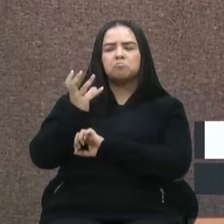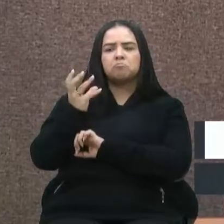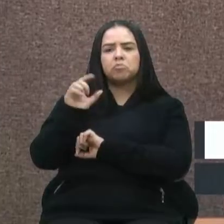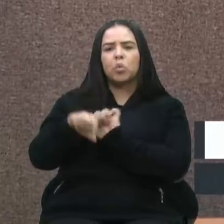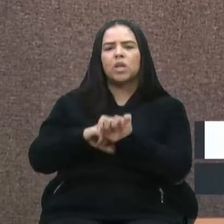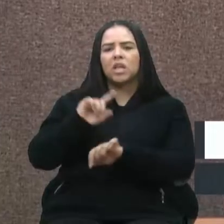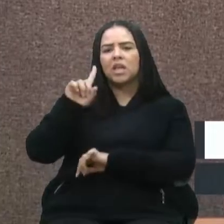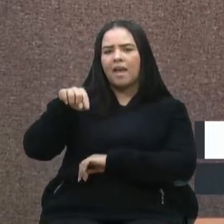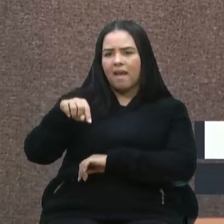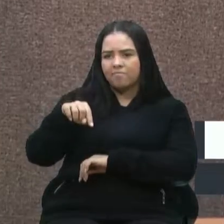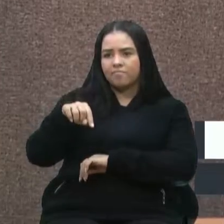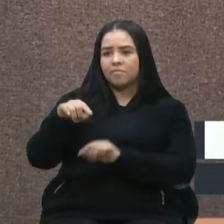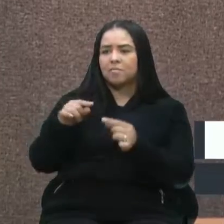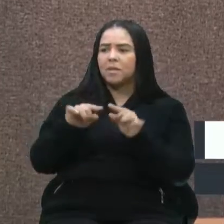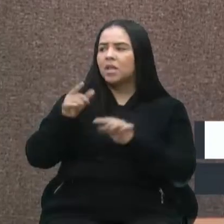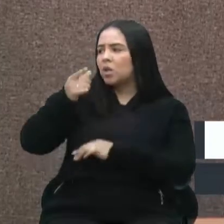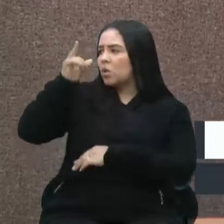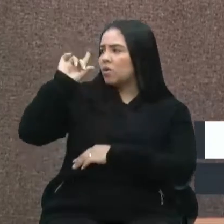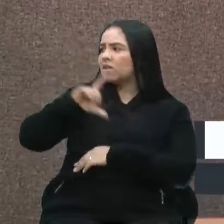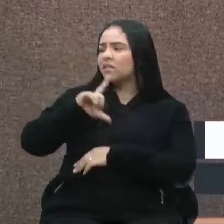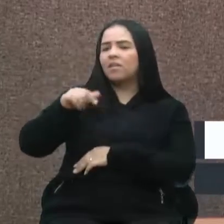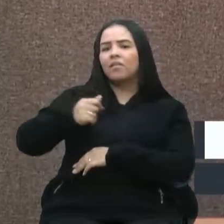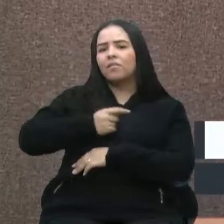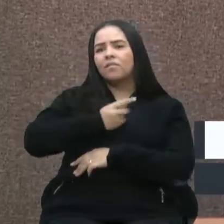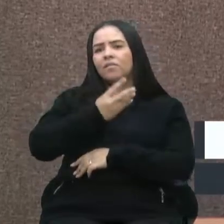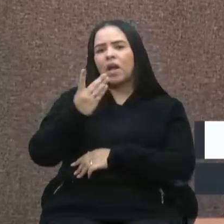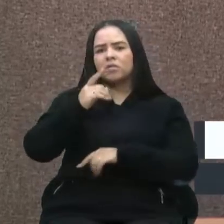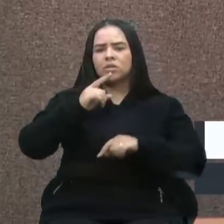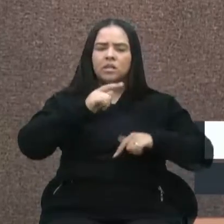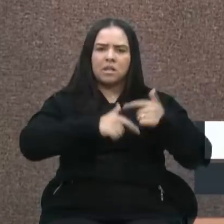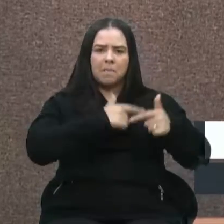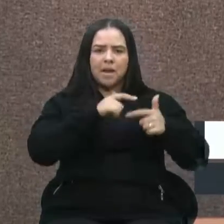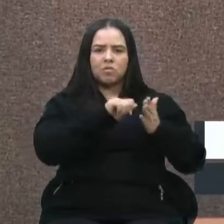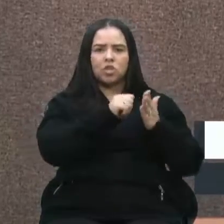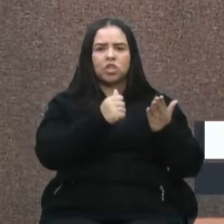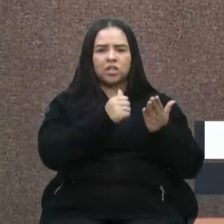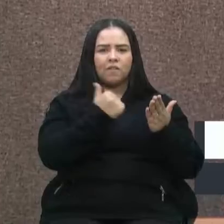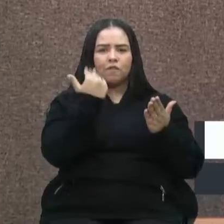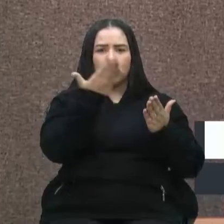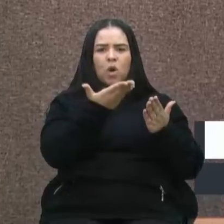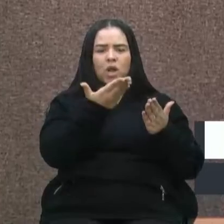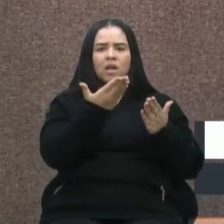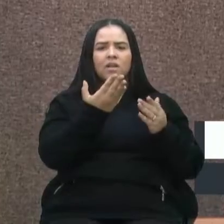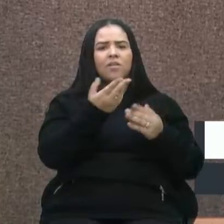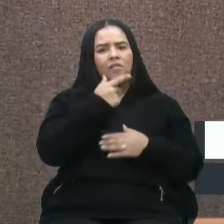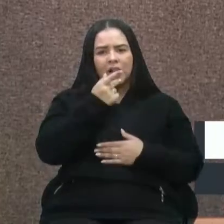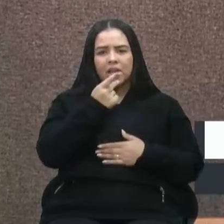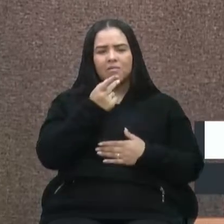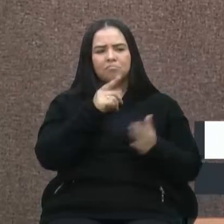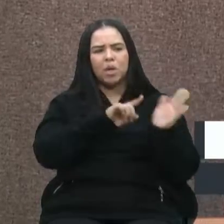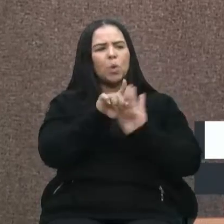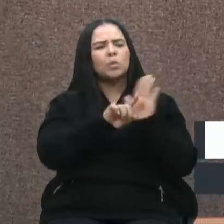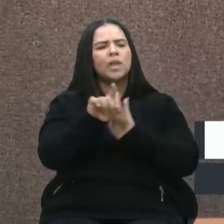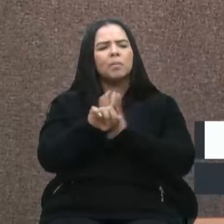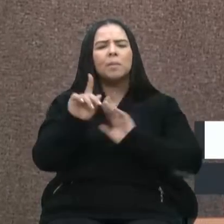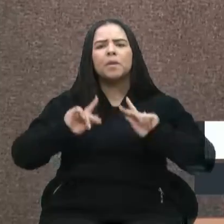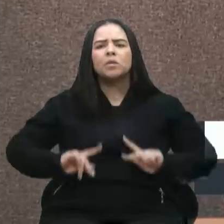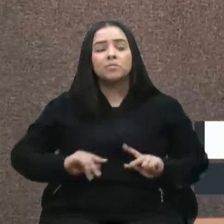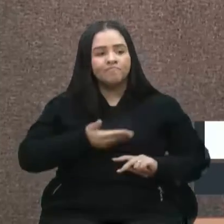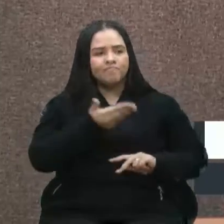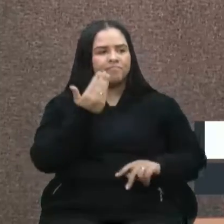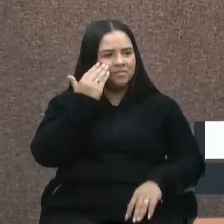vocês porque inclusive ontem numa série de agendas externas que eu tinha conversei com várias pessoas e viria essa discussão e as pessoas realmente